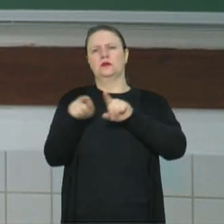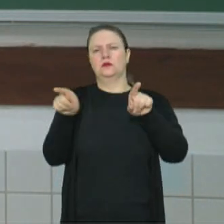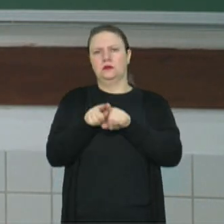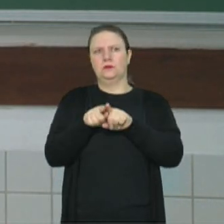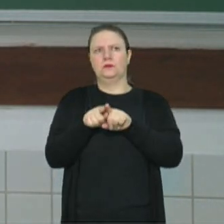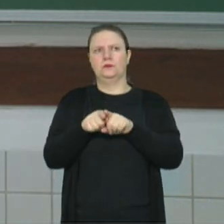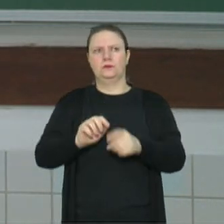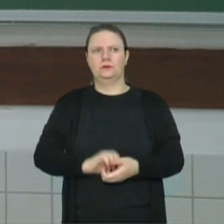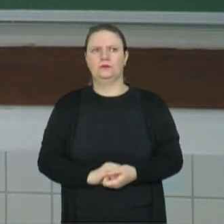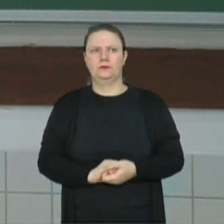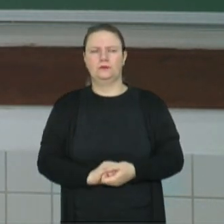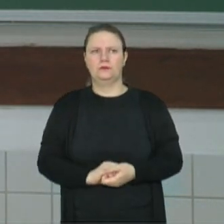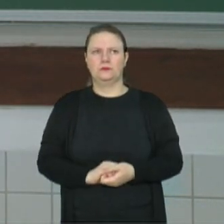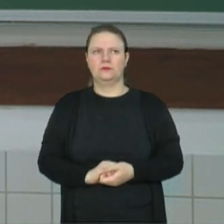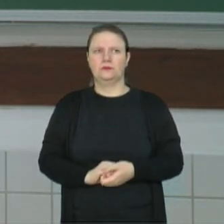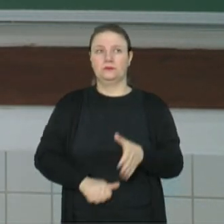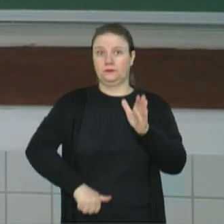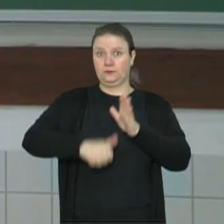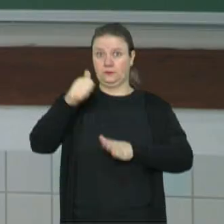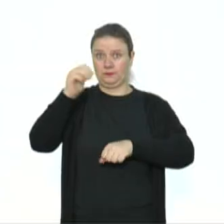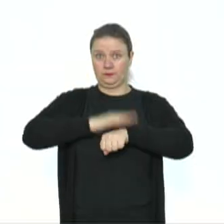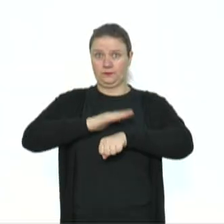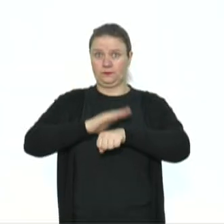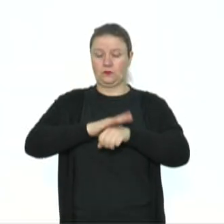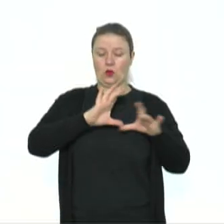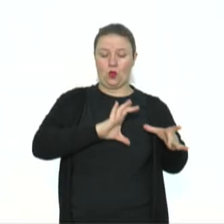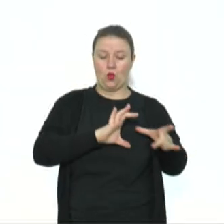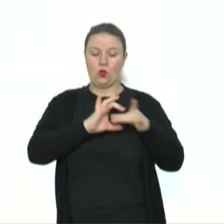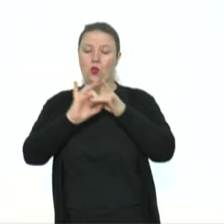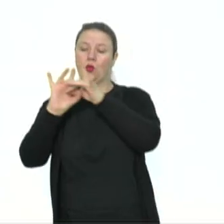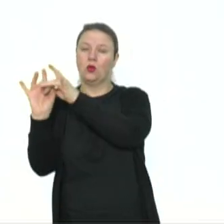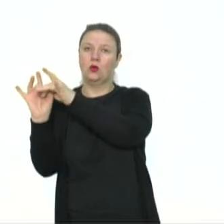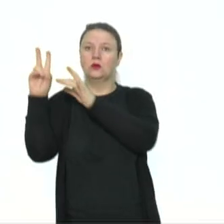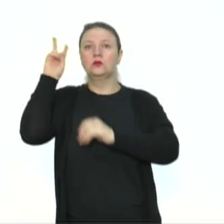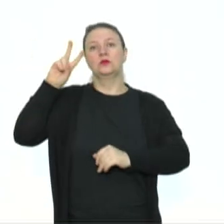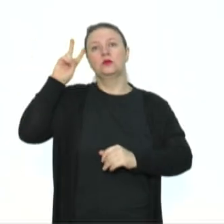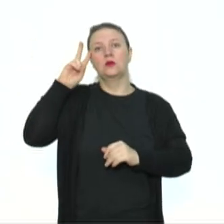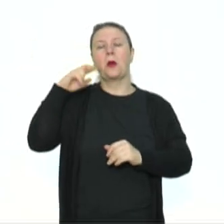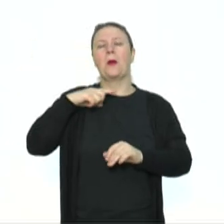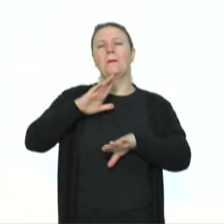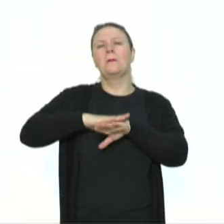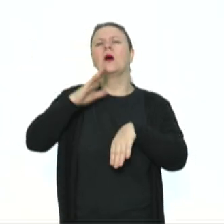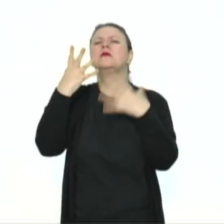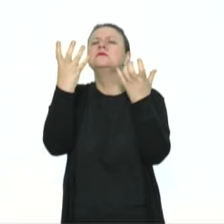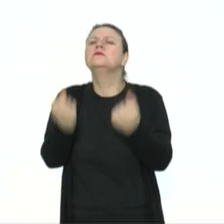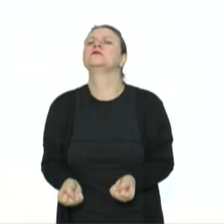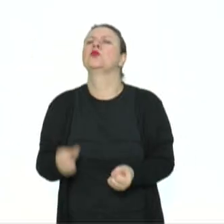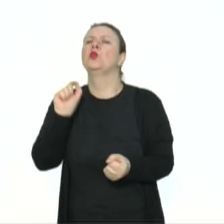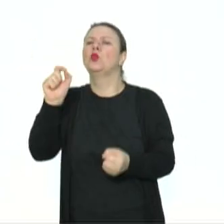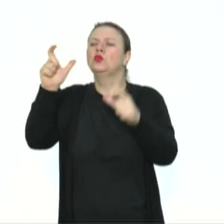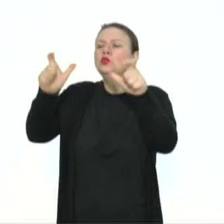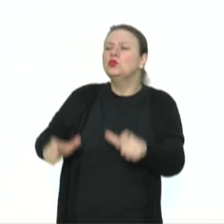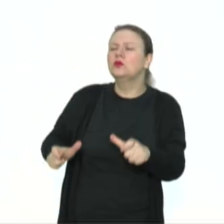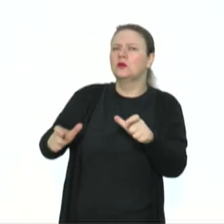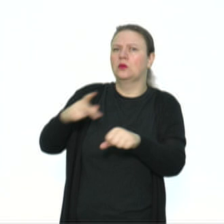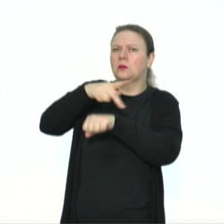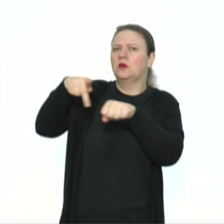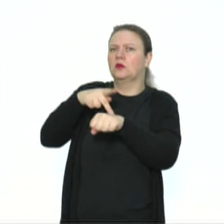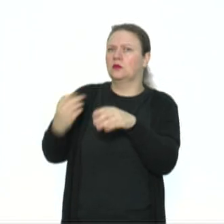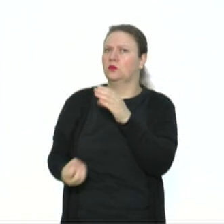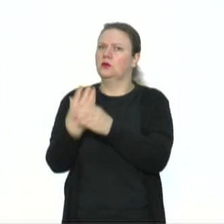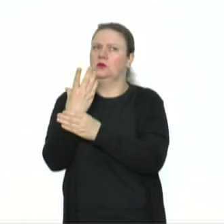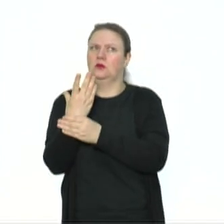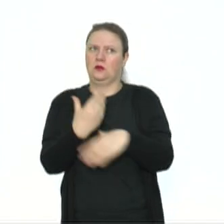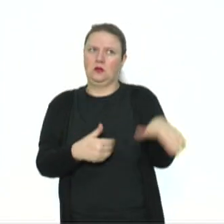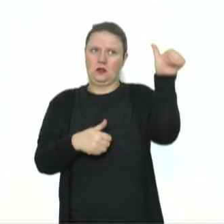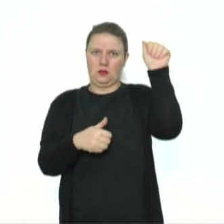vamos lá para a primeira atividade. No contexto histórico mais aceito, onde surgiu o jiu-jitsu? Letra A,